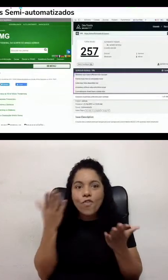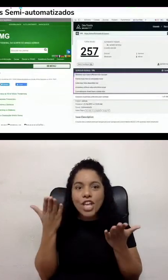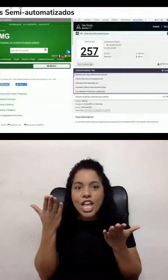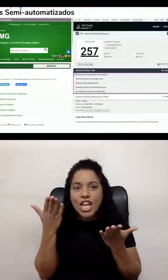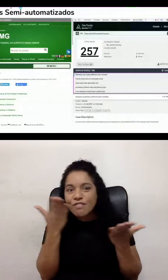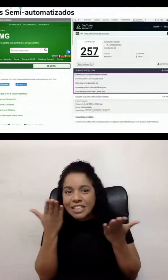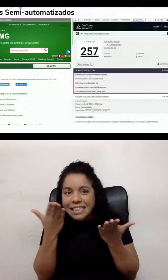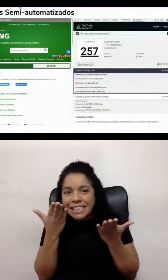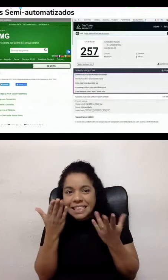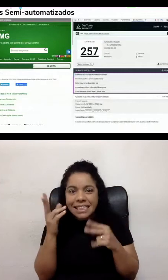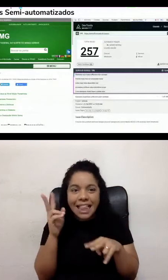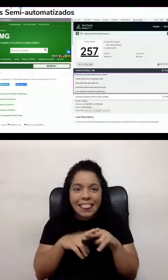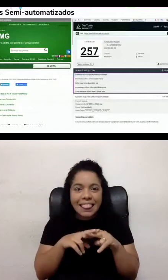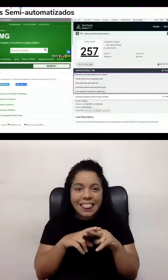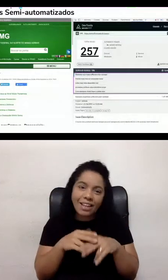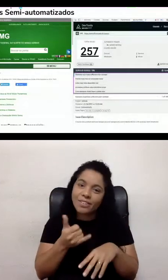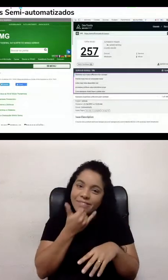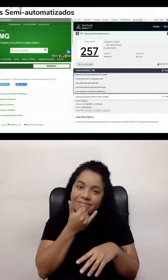ruim, deu ruim.